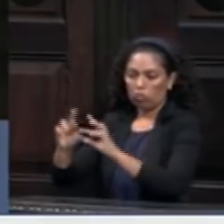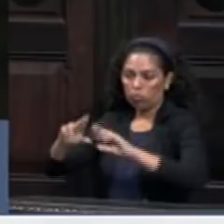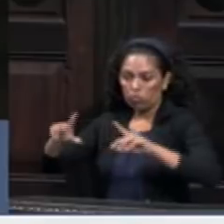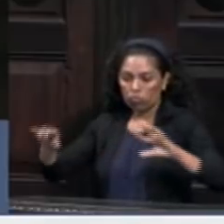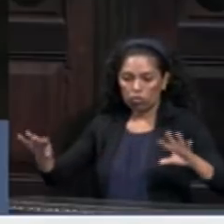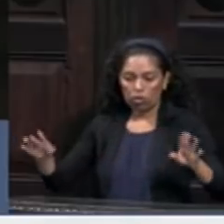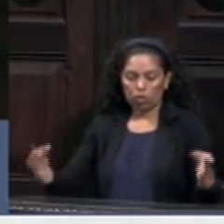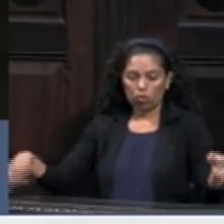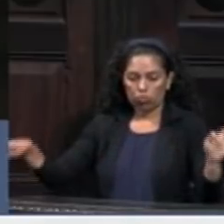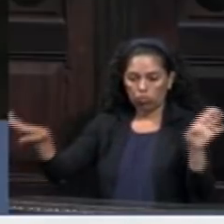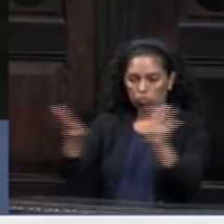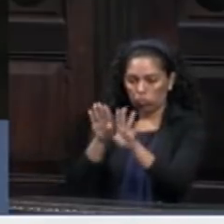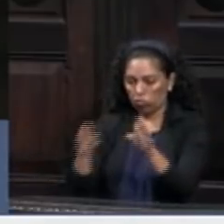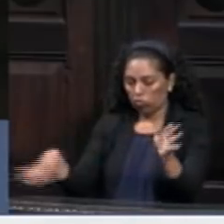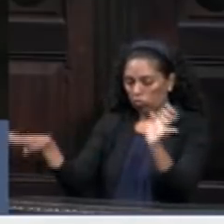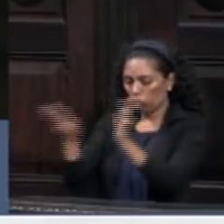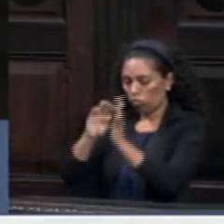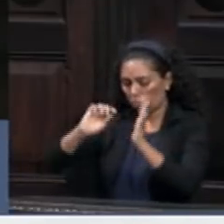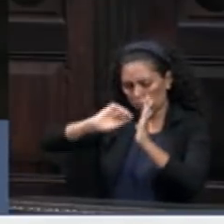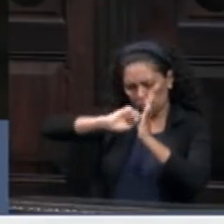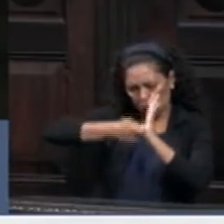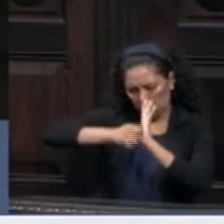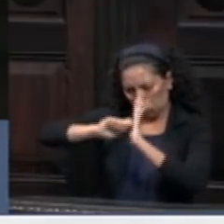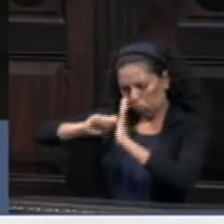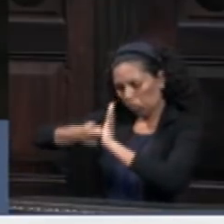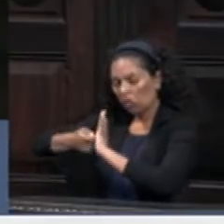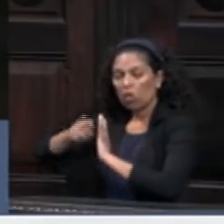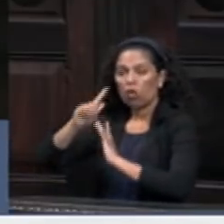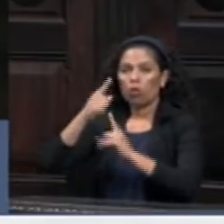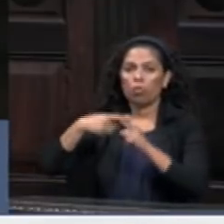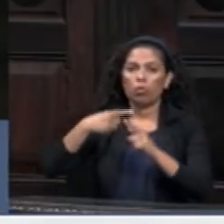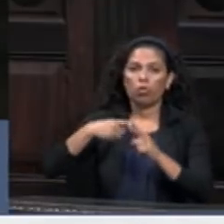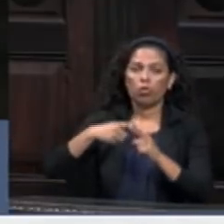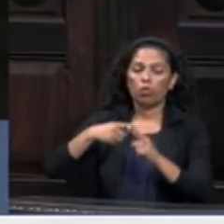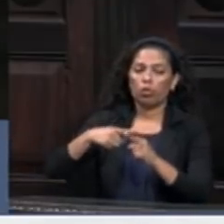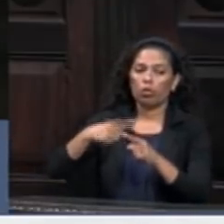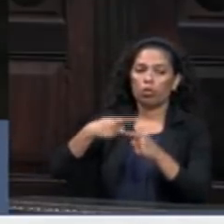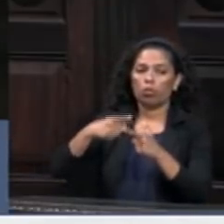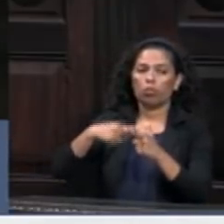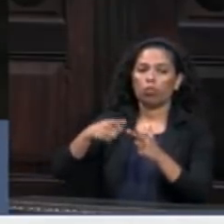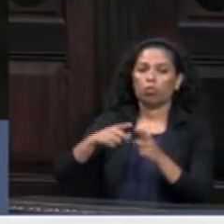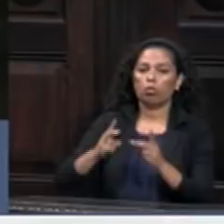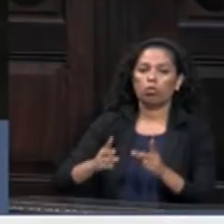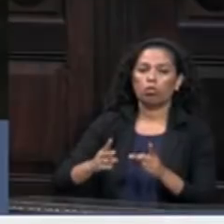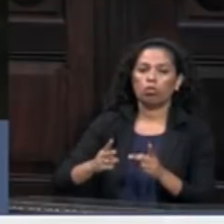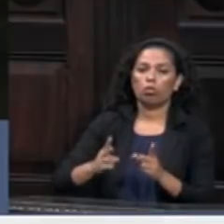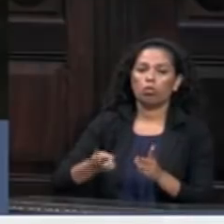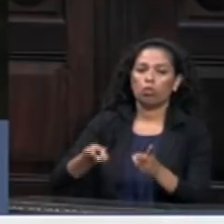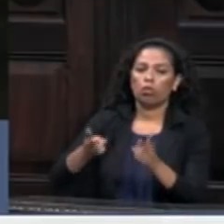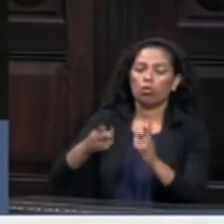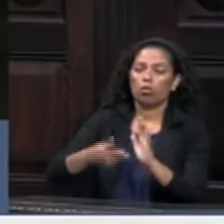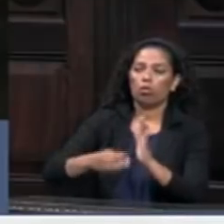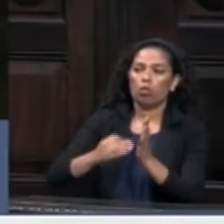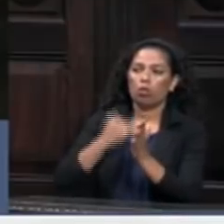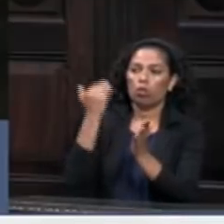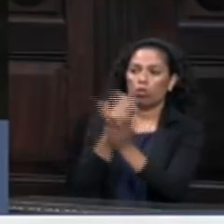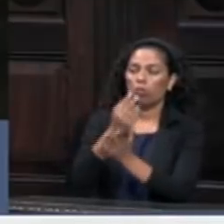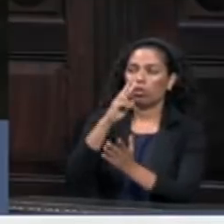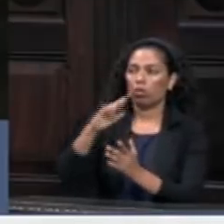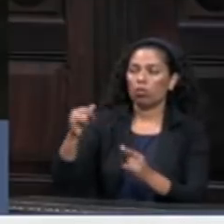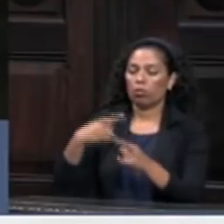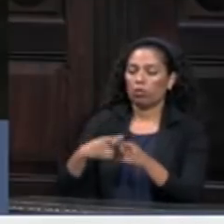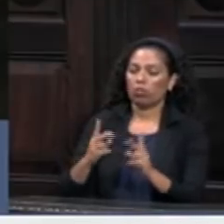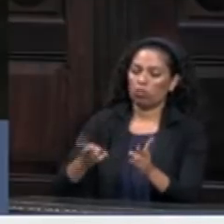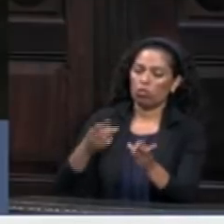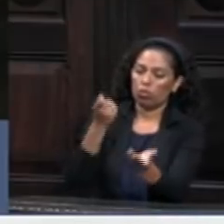maior, porque vai ficar pagando a folha sem prestar nenhum tipo de serviço. Então,